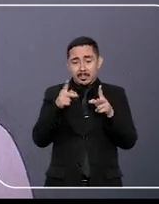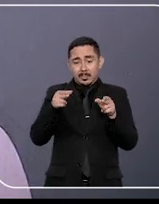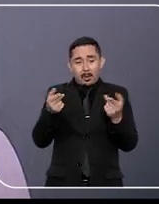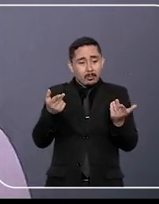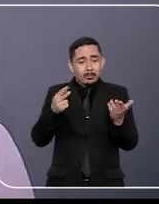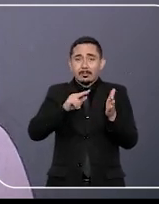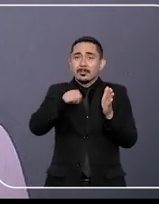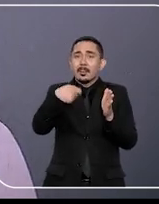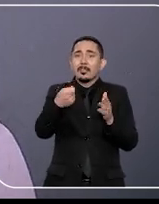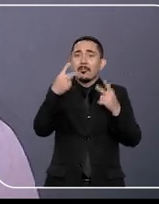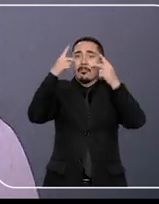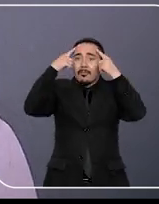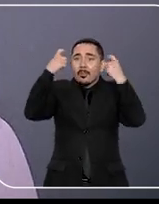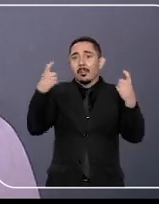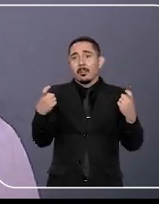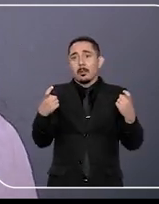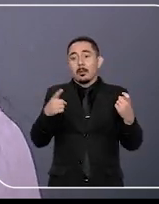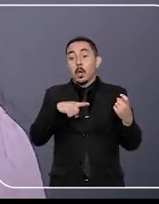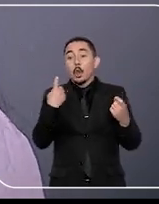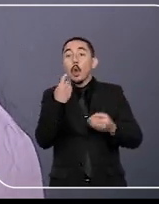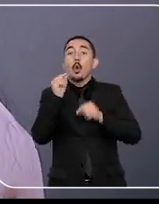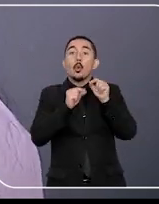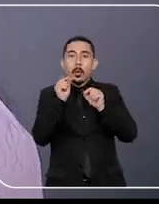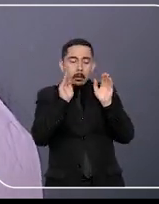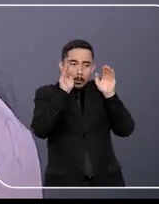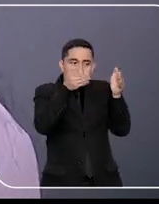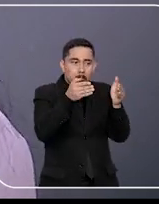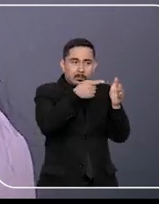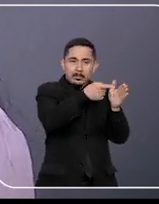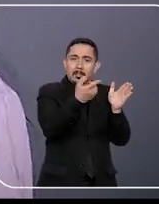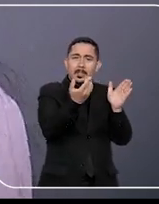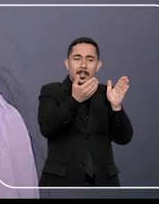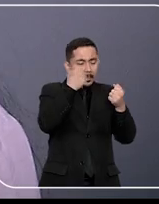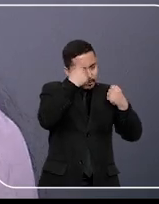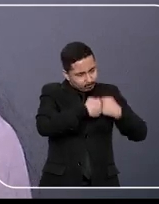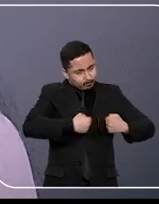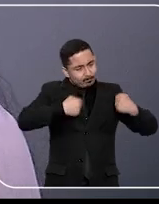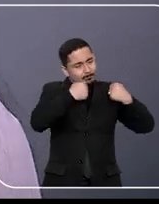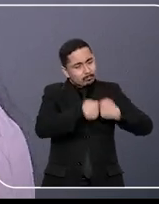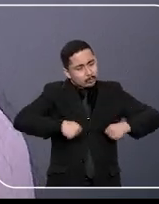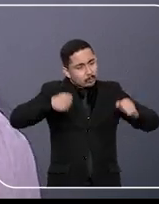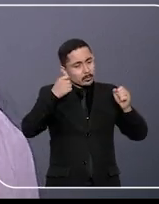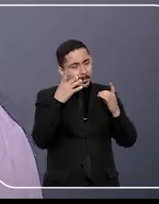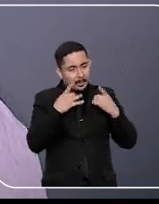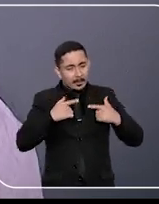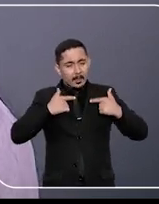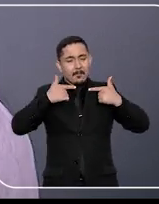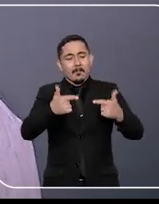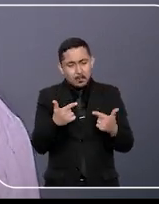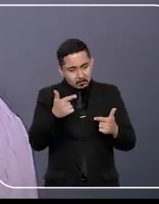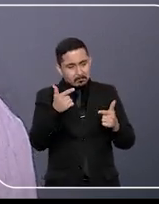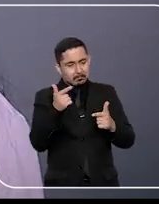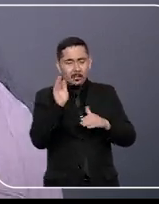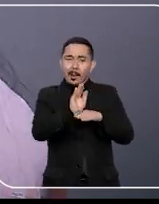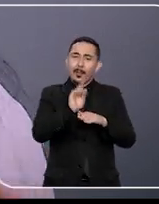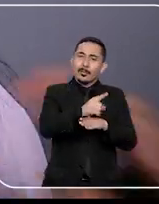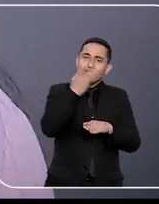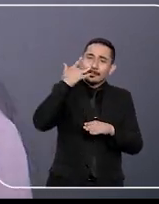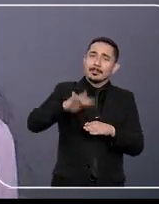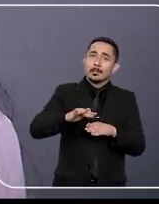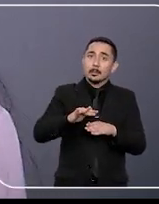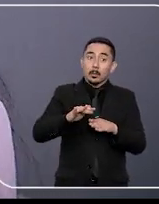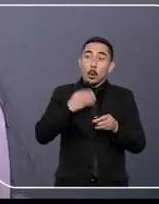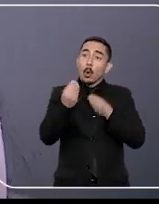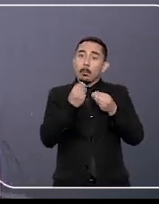contra a criança. Então, o nosso objetivo é realmente essa busca de lutar em defesa das crianças, agindo